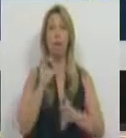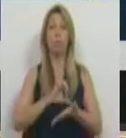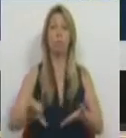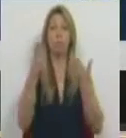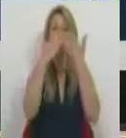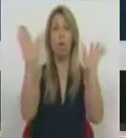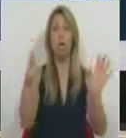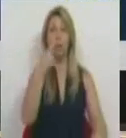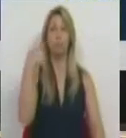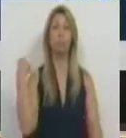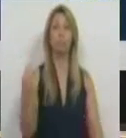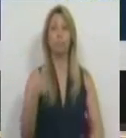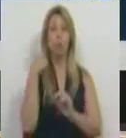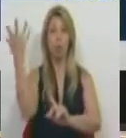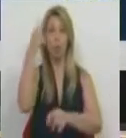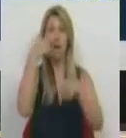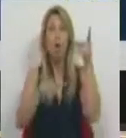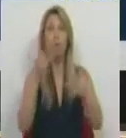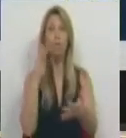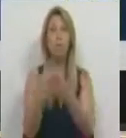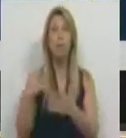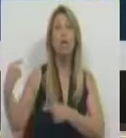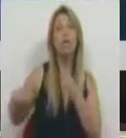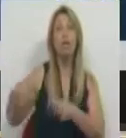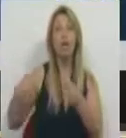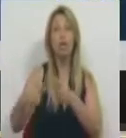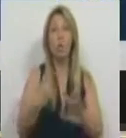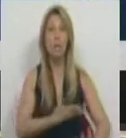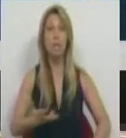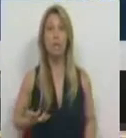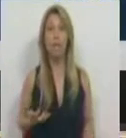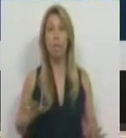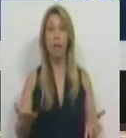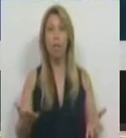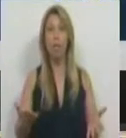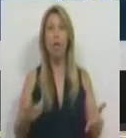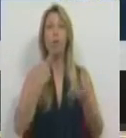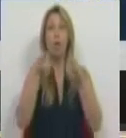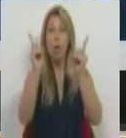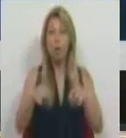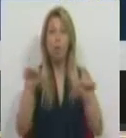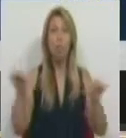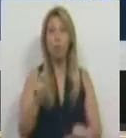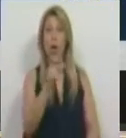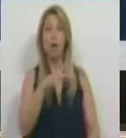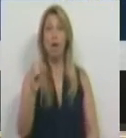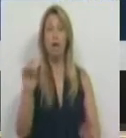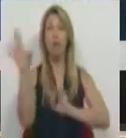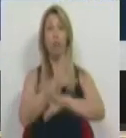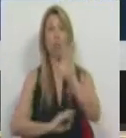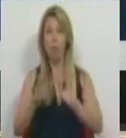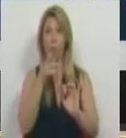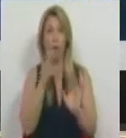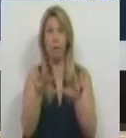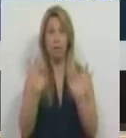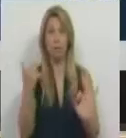dos povos e condena gerações ao desemprego, repete os piores erros da história da Europa trágicos como foram.